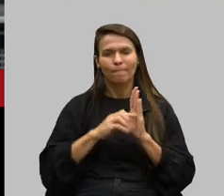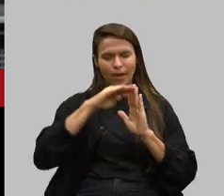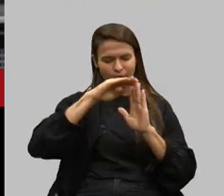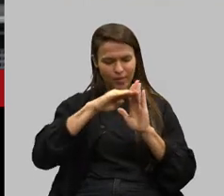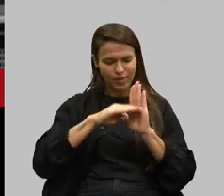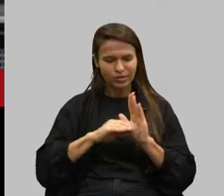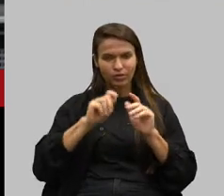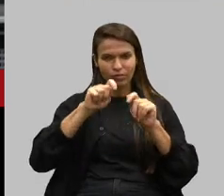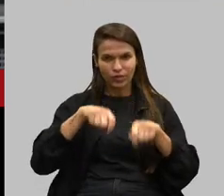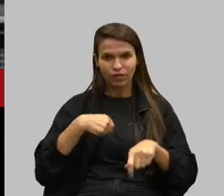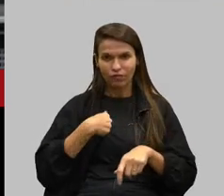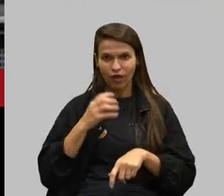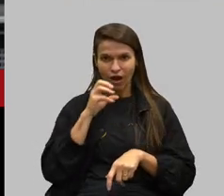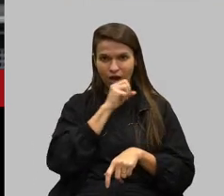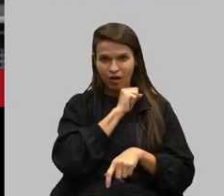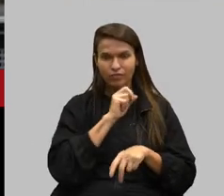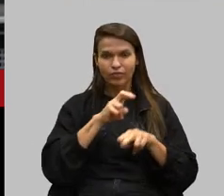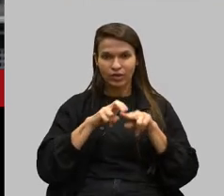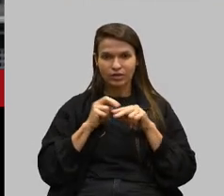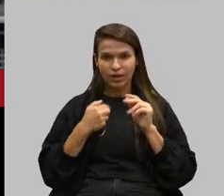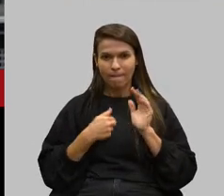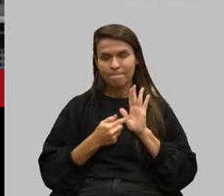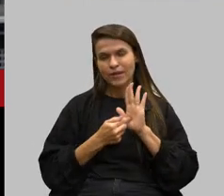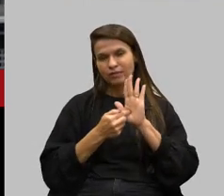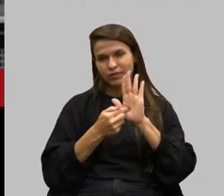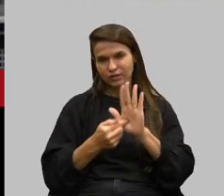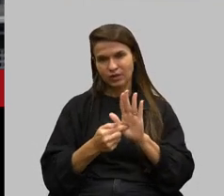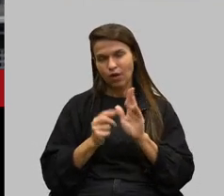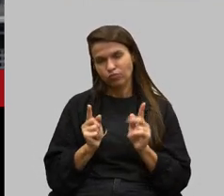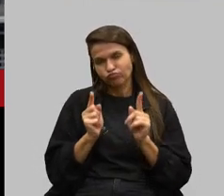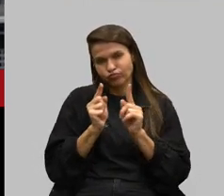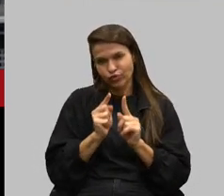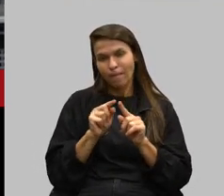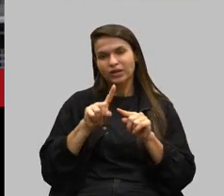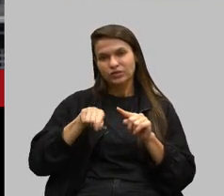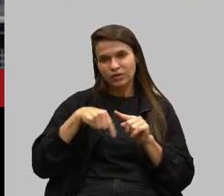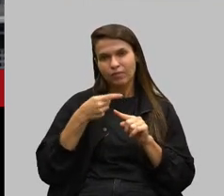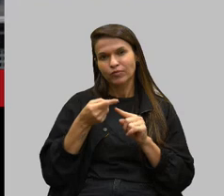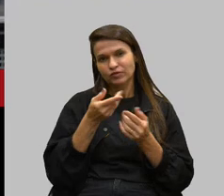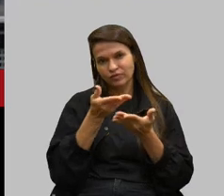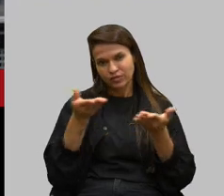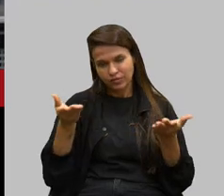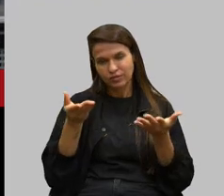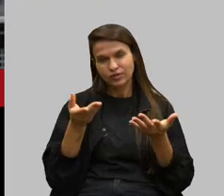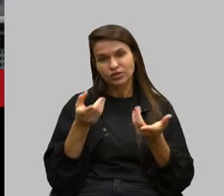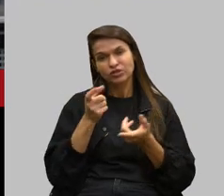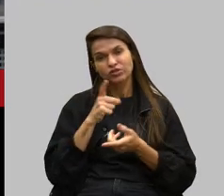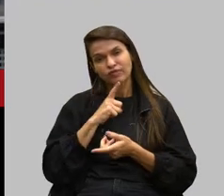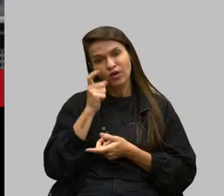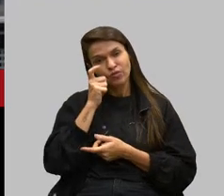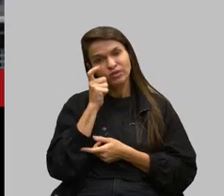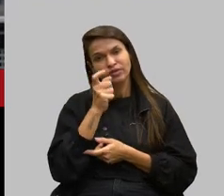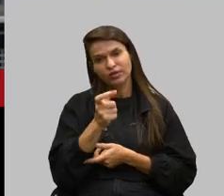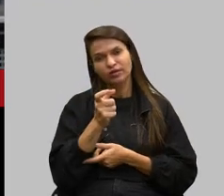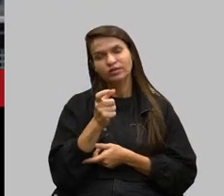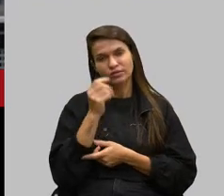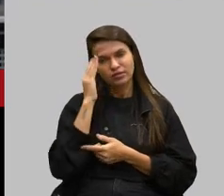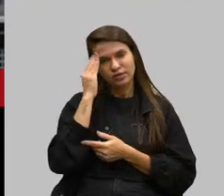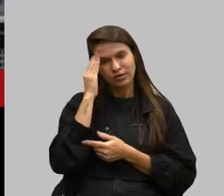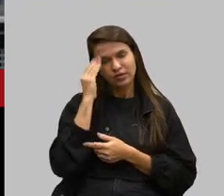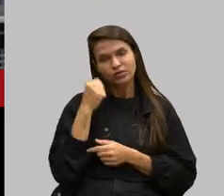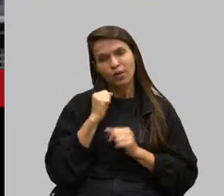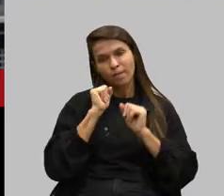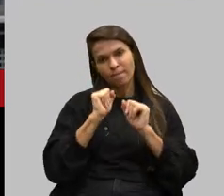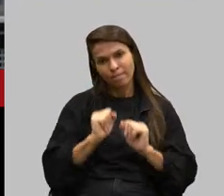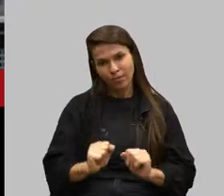eu vou ser rápido porque minha apresentação eh é curta mas depois se vossas excelências assim entenderem eu posso